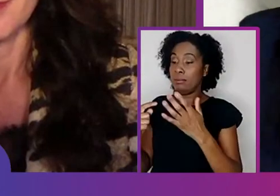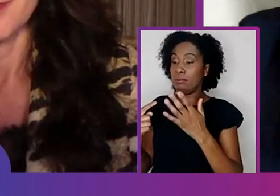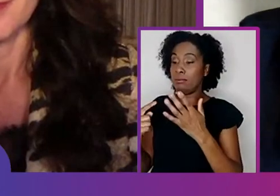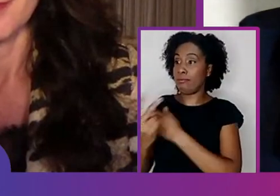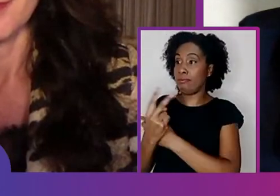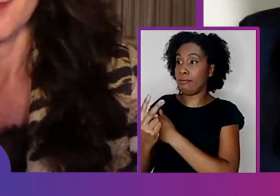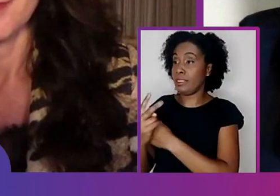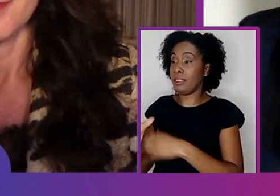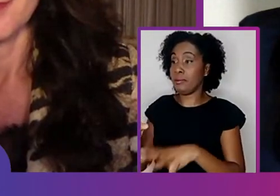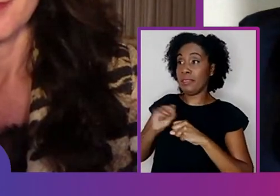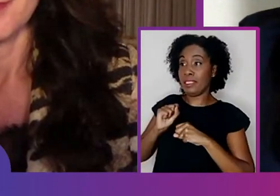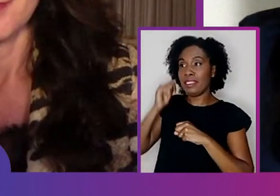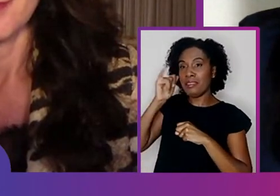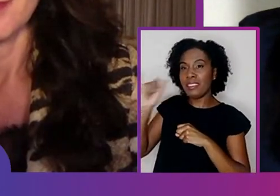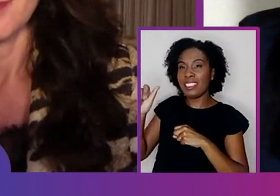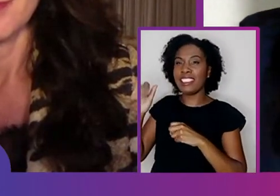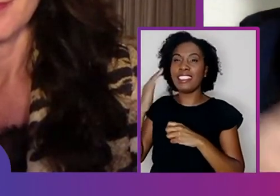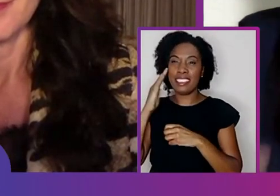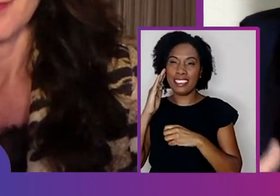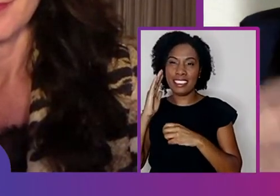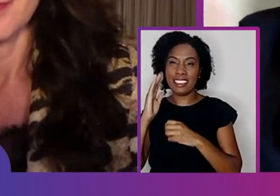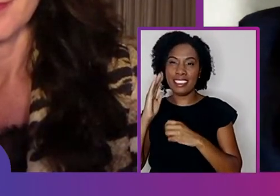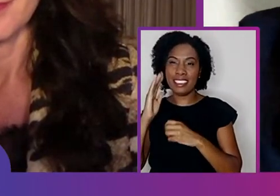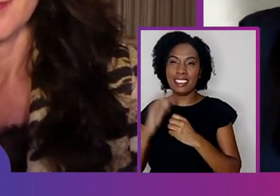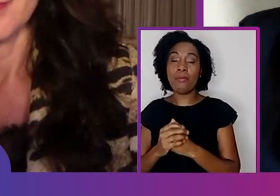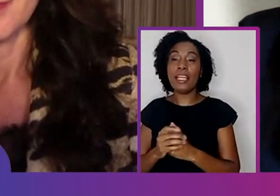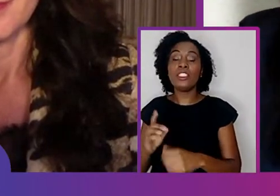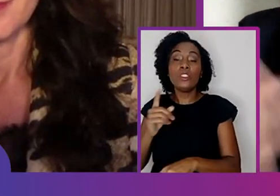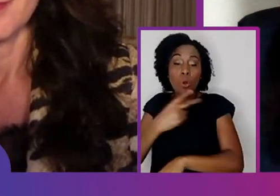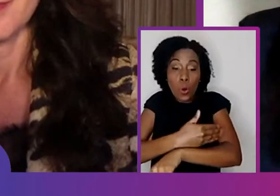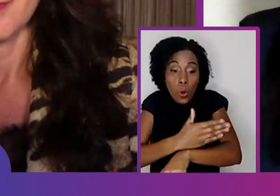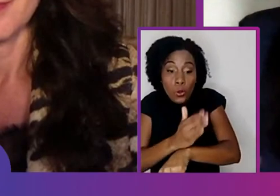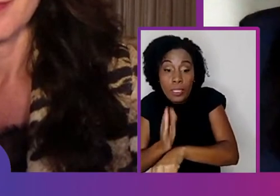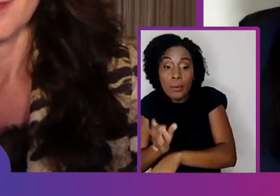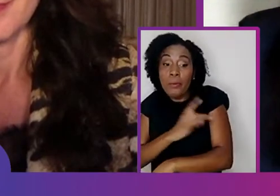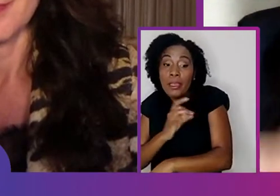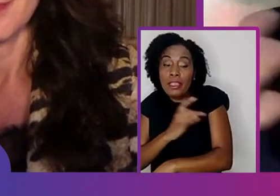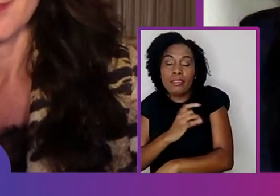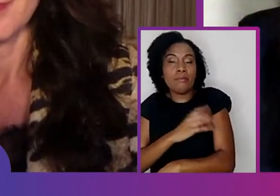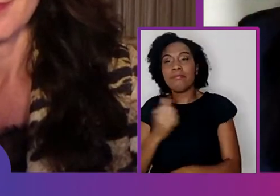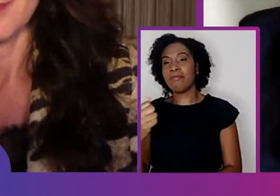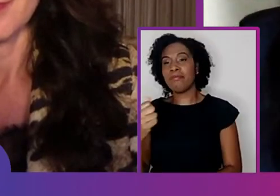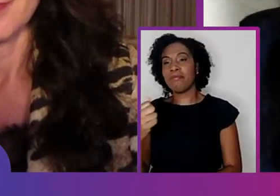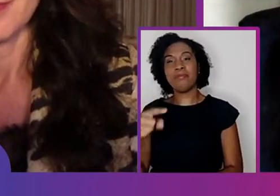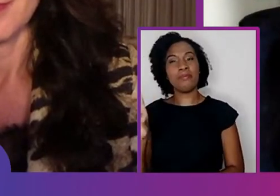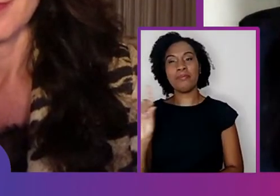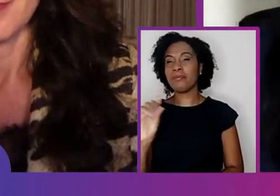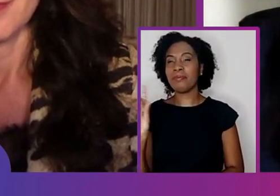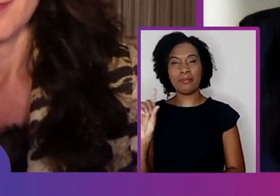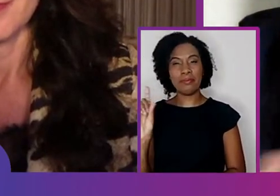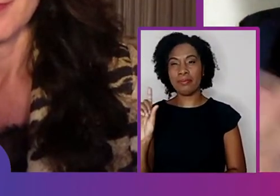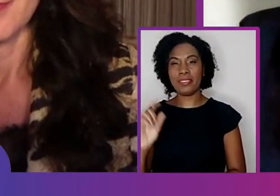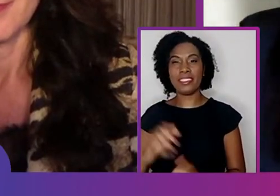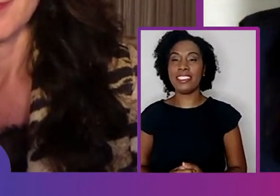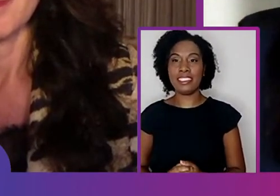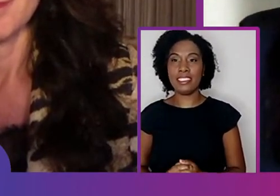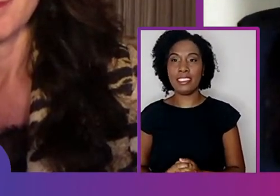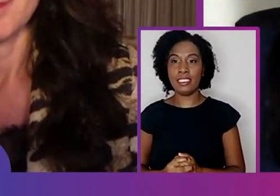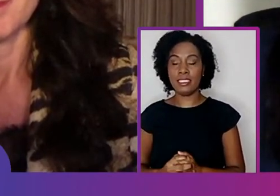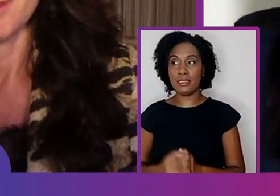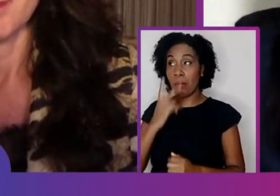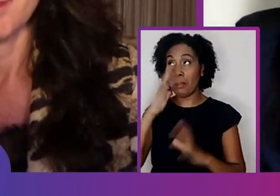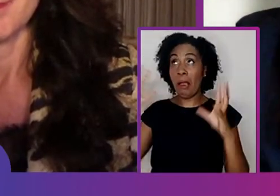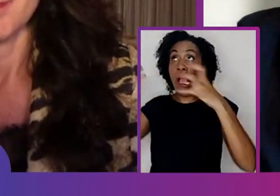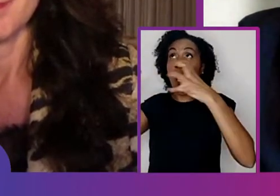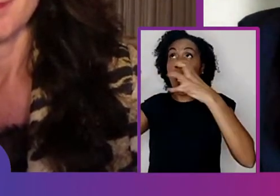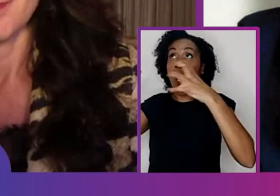eu não preciso ter medo o tempo todo, né? Eu não preciso estar o tempo inteiro com medo de um bicho que está lá fora. Porque não é bem